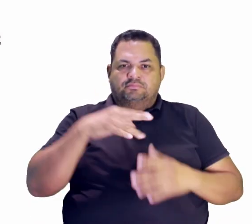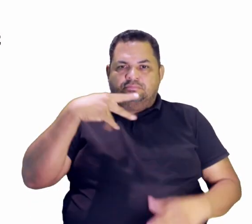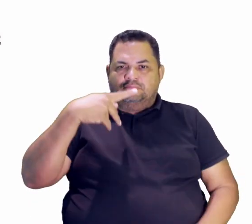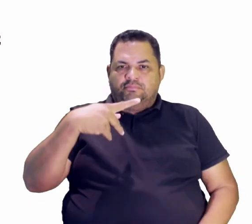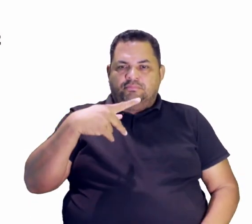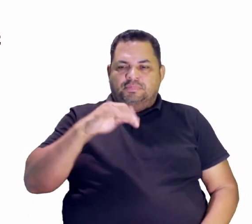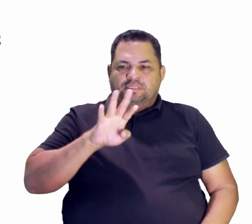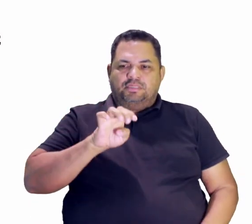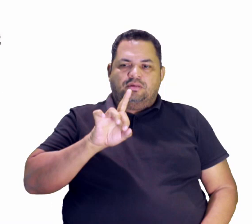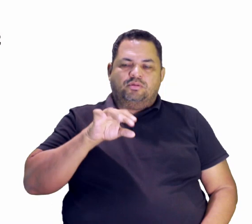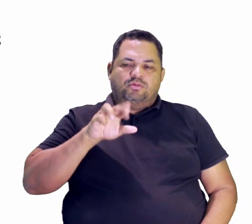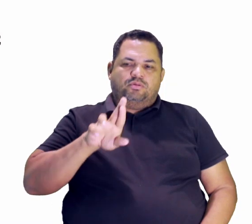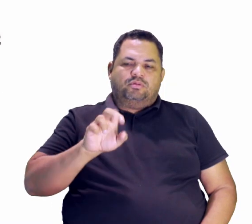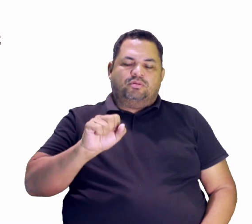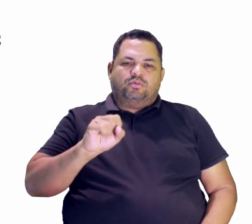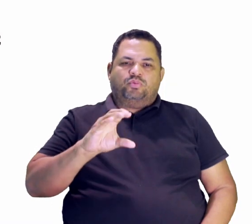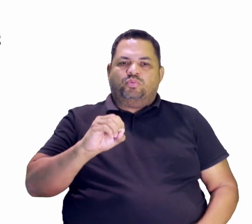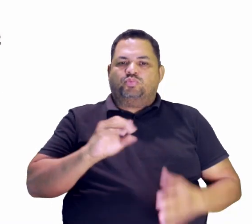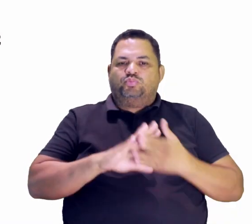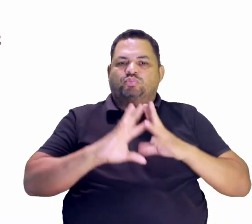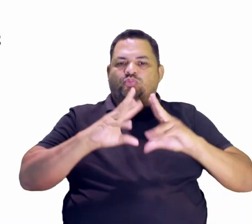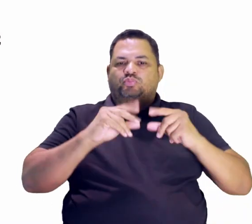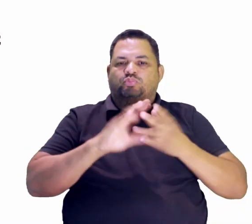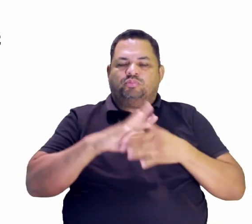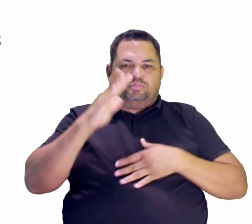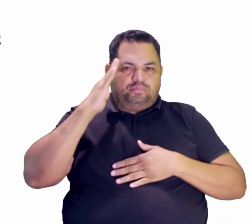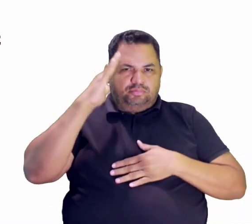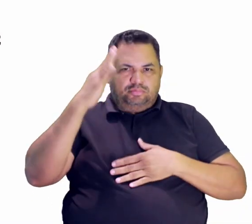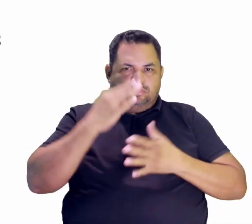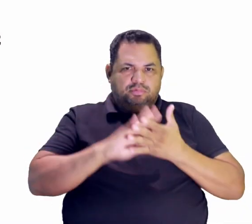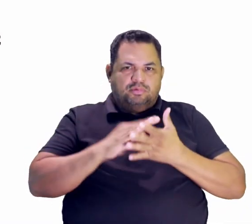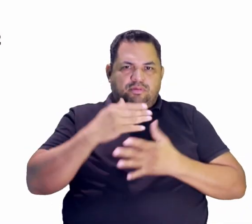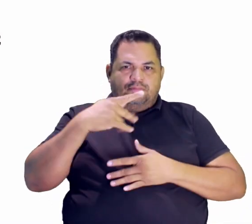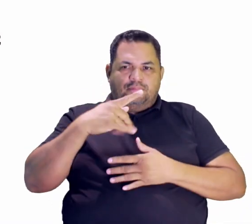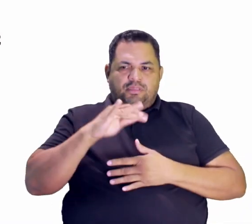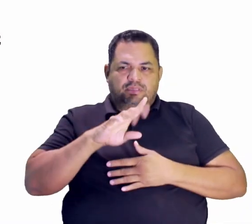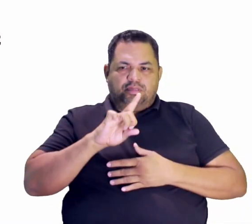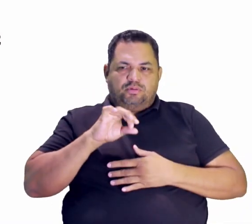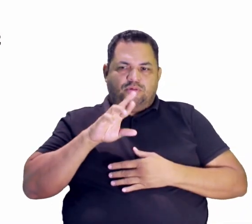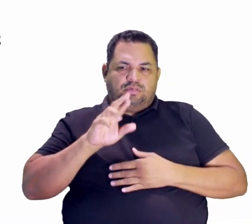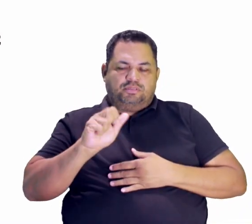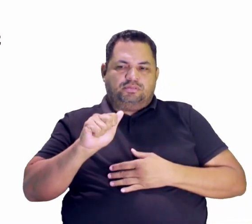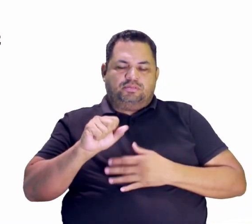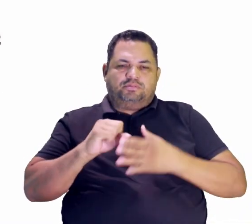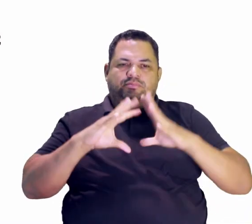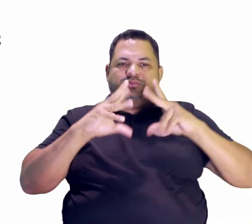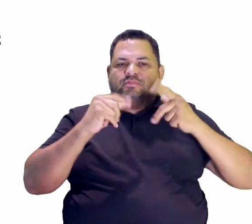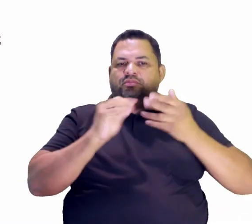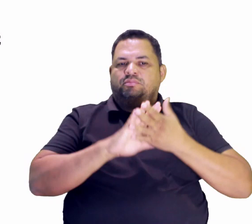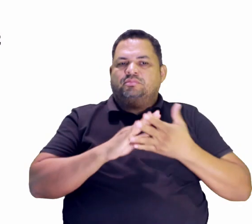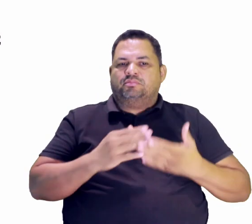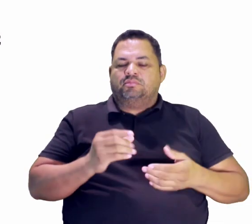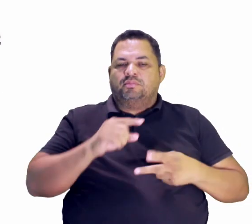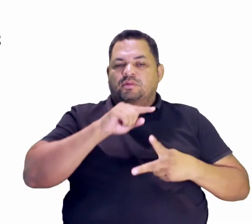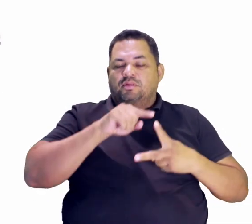teorema todos os vetores que são com ângulos de 90 graus, tá?